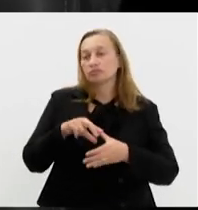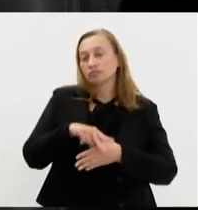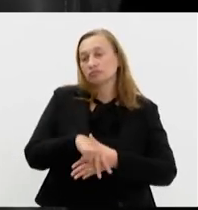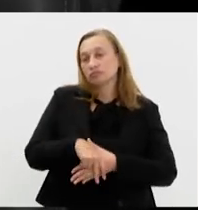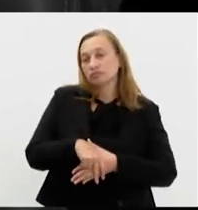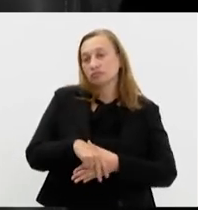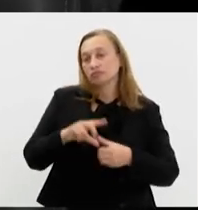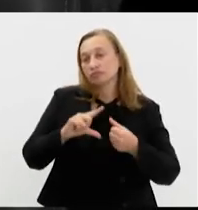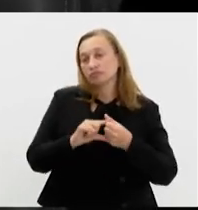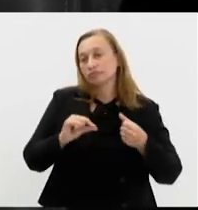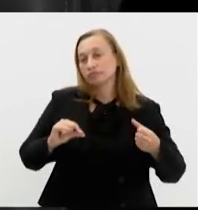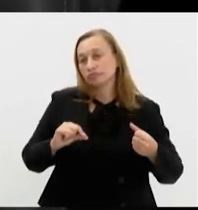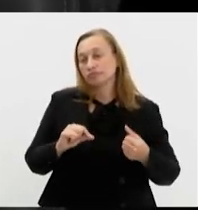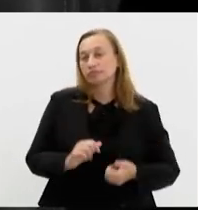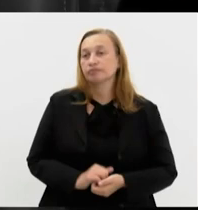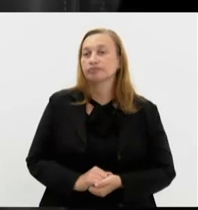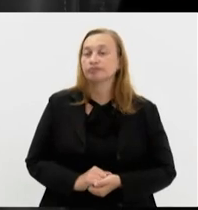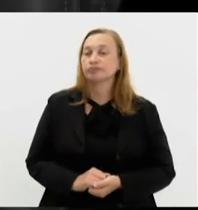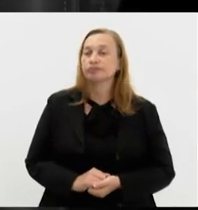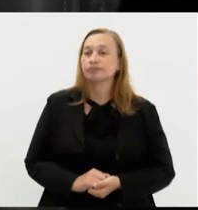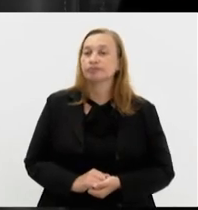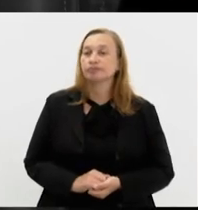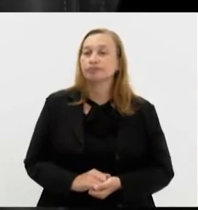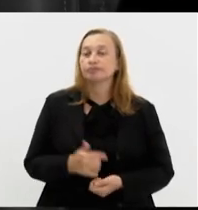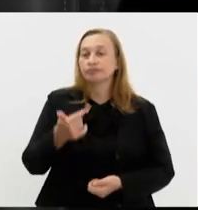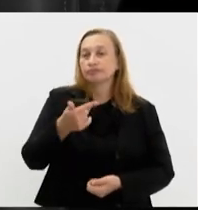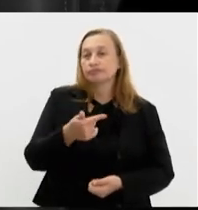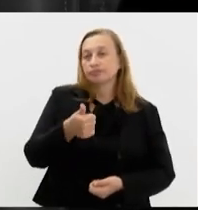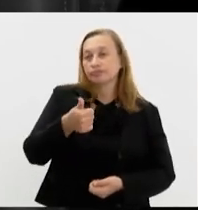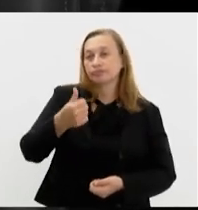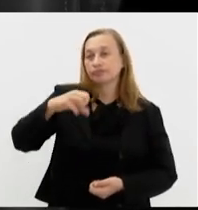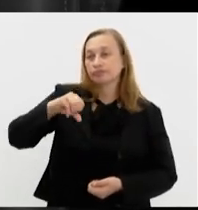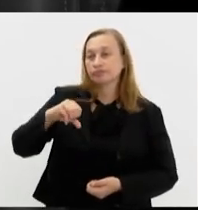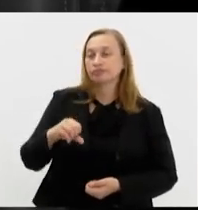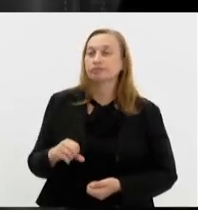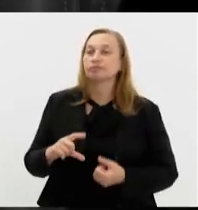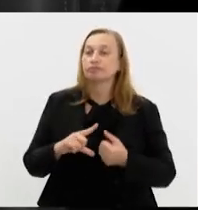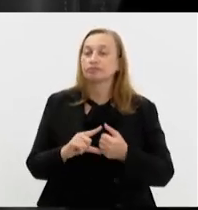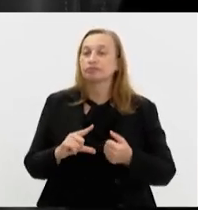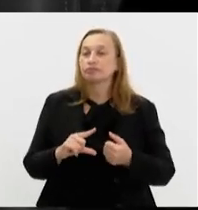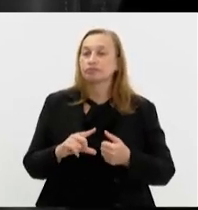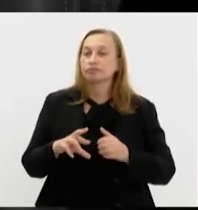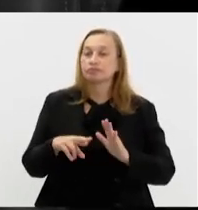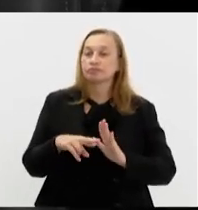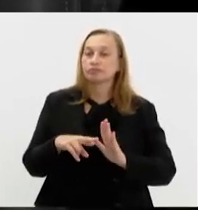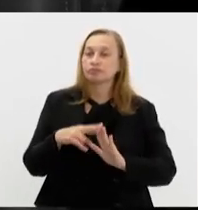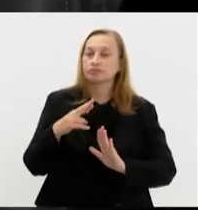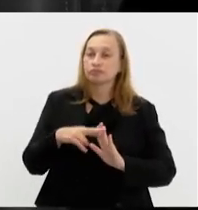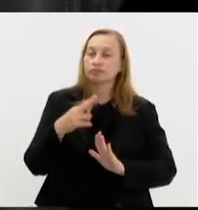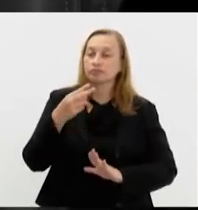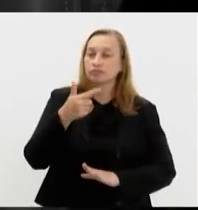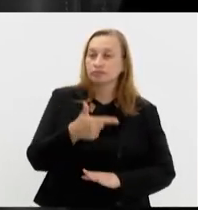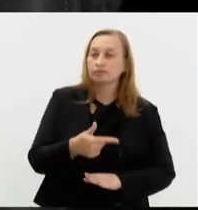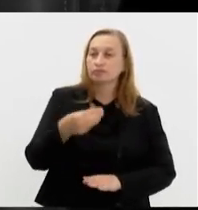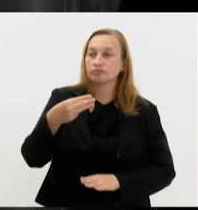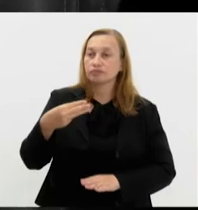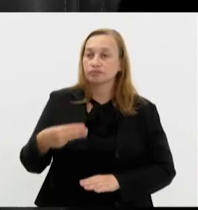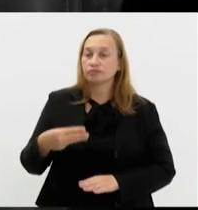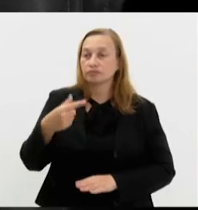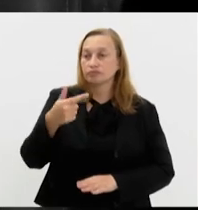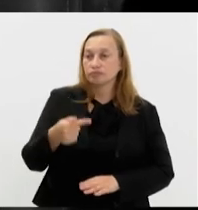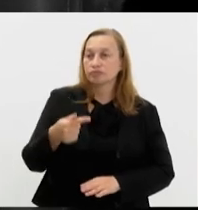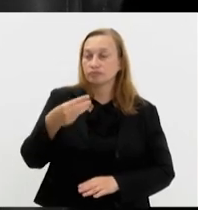desse artigo 19 da resolução 23 735 se primeiro